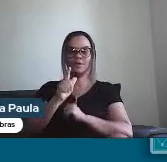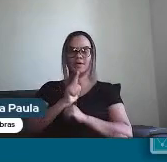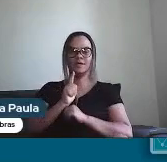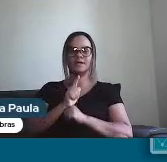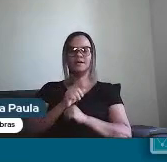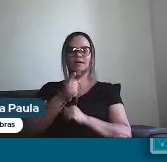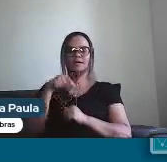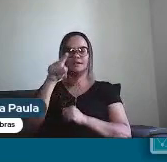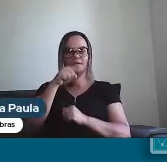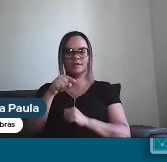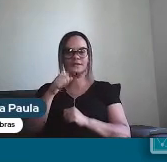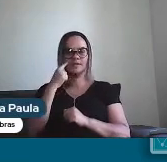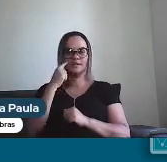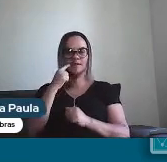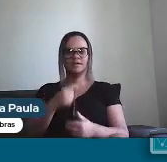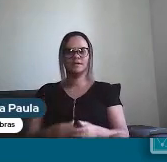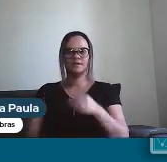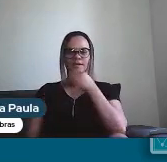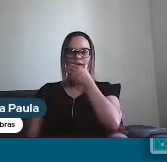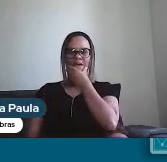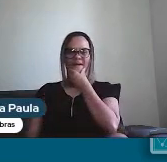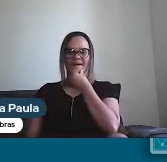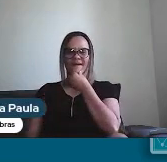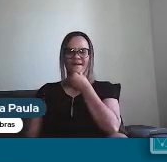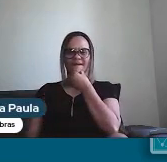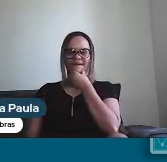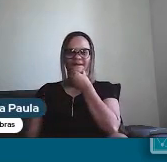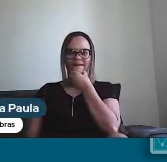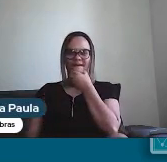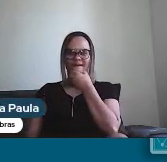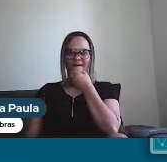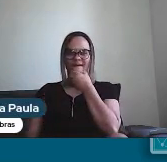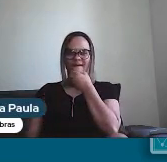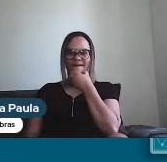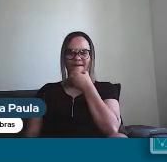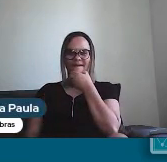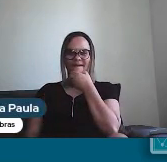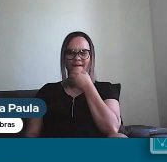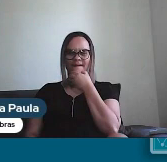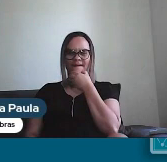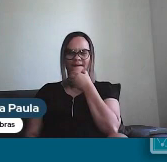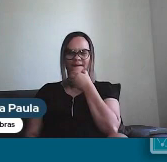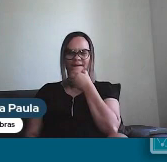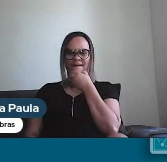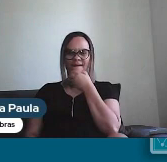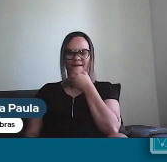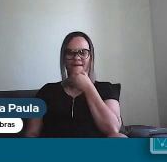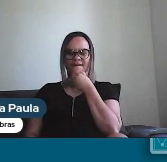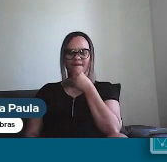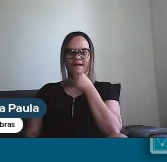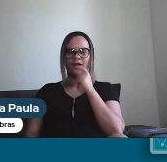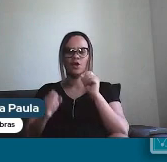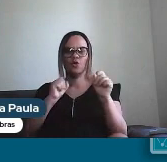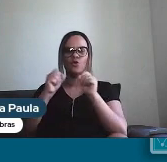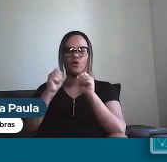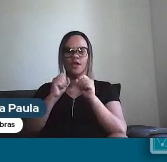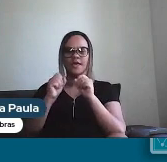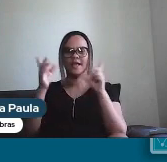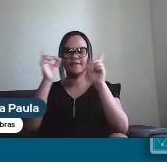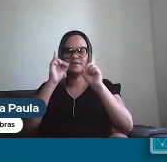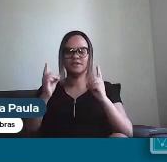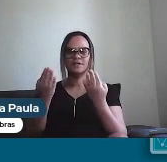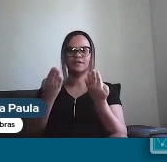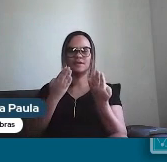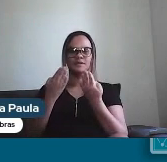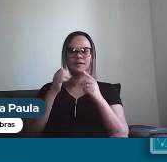aqui de você, olha aqui, ó, bem no centro, volta, Roland, baixa um pouquinho, olha lá, ó. Bem no centro que nós estamos mostrando, tem lá, você sabe